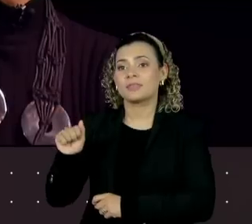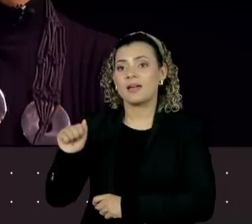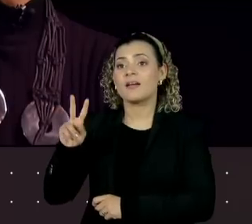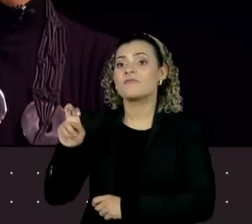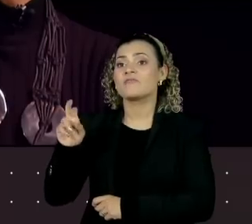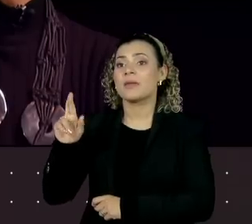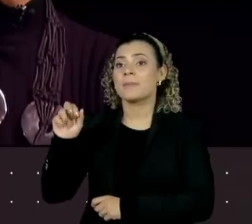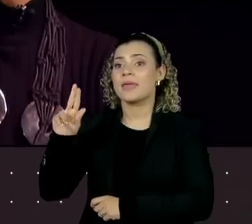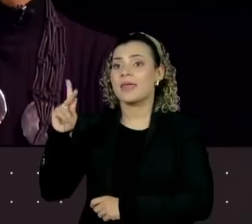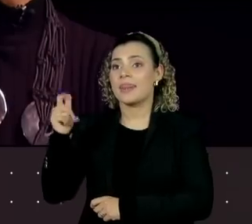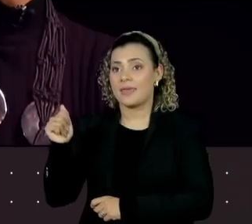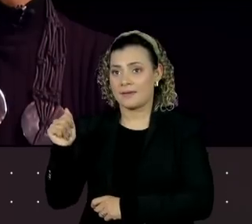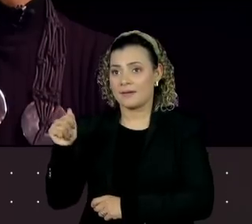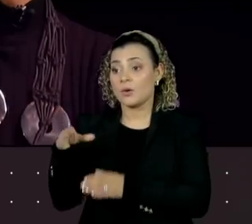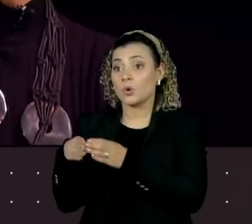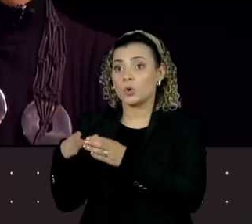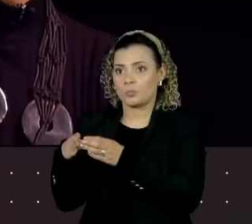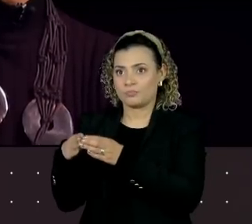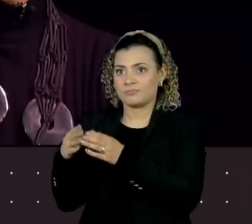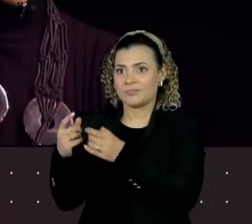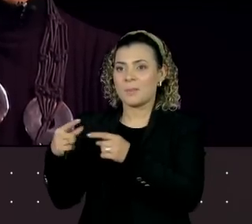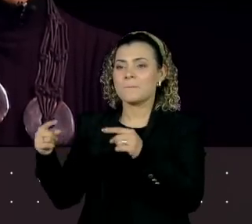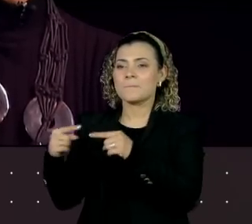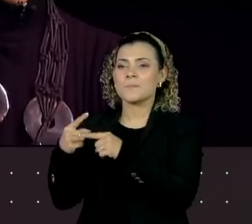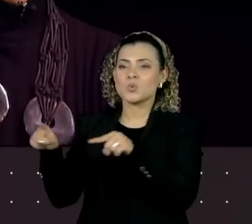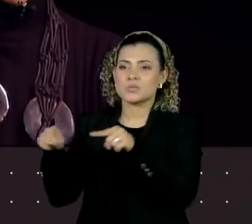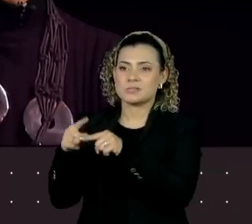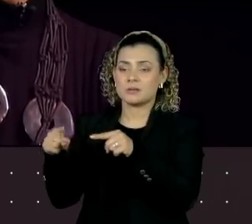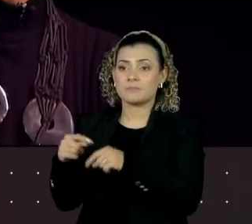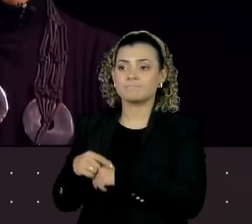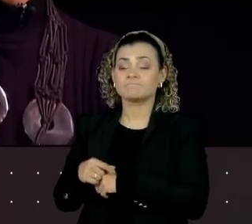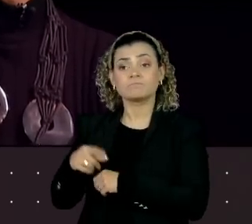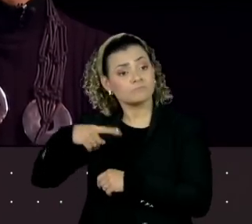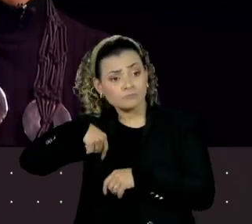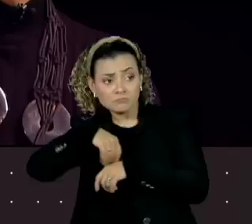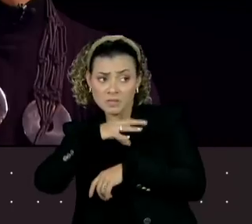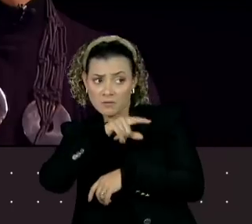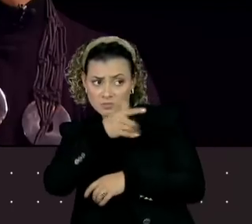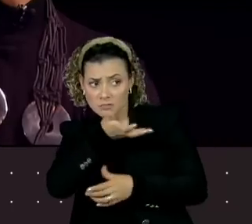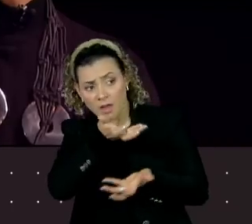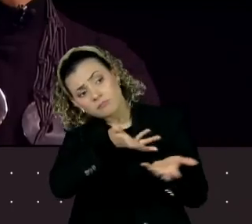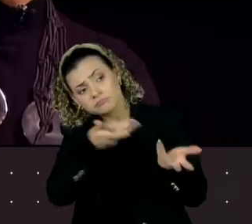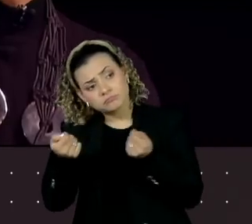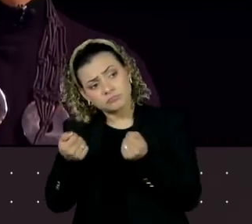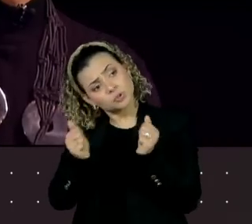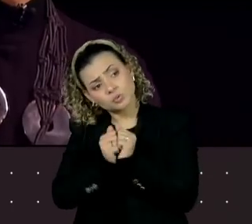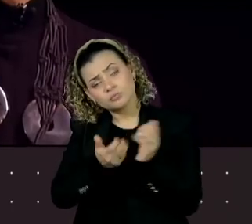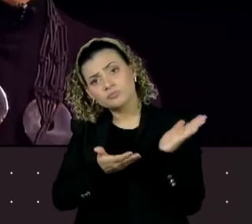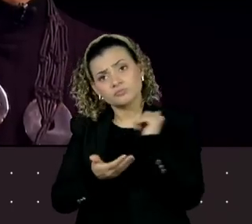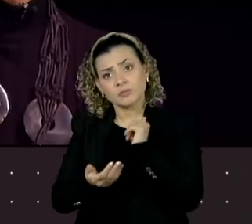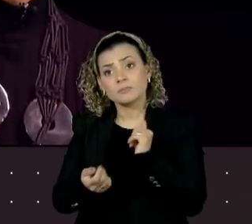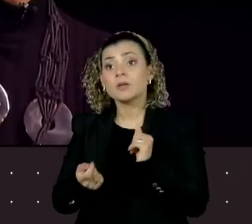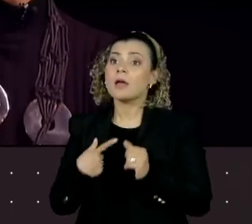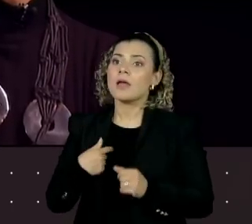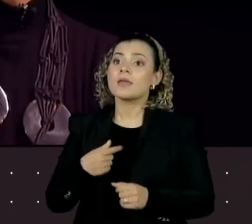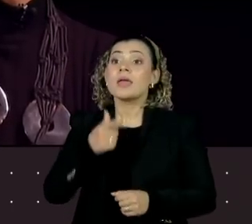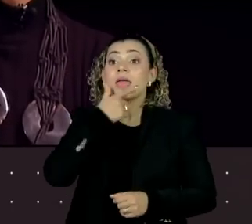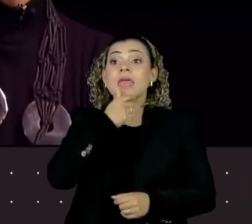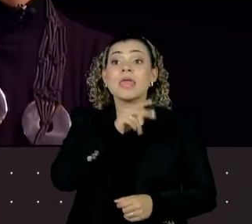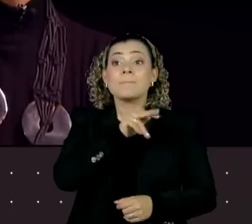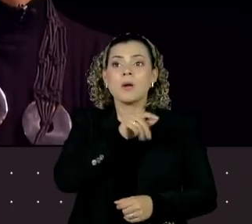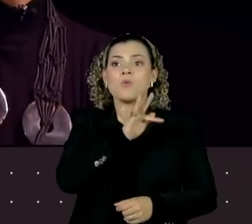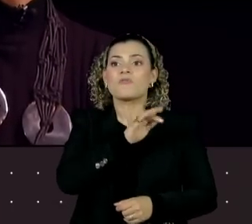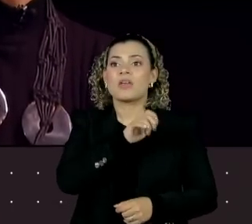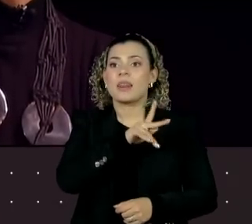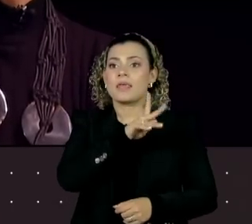se ela não queria fazer uns vocais. Aí ela sugeriu chamar uma amiga, que era do coral, que o irmão dela, Felipe